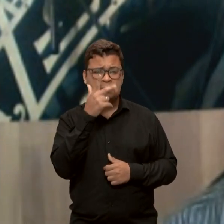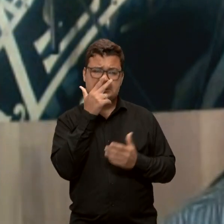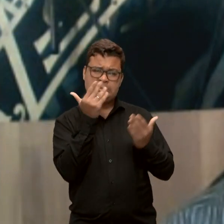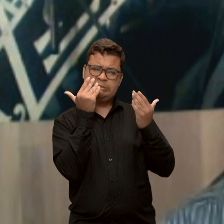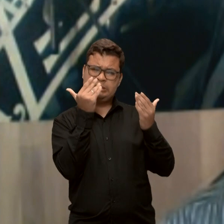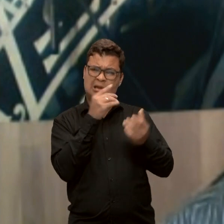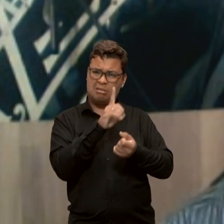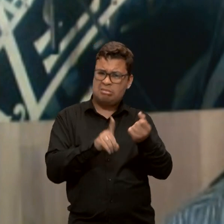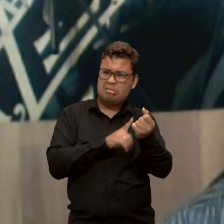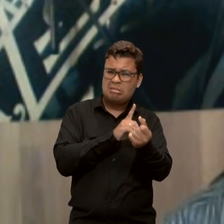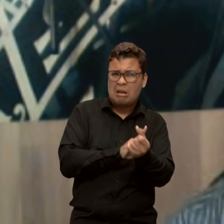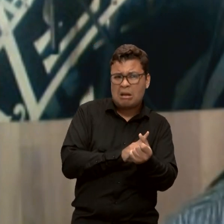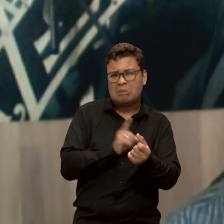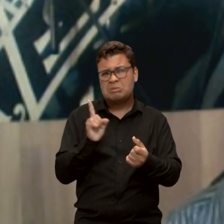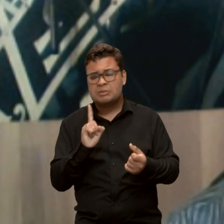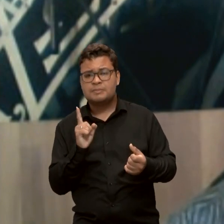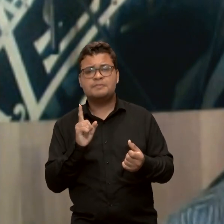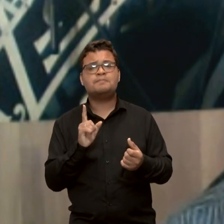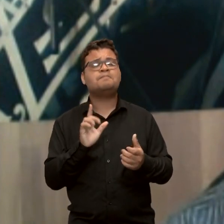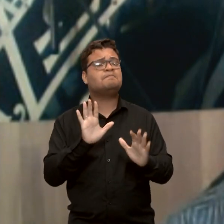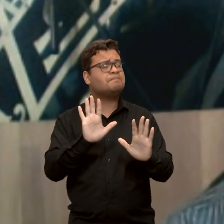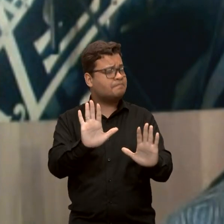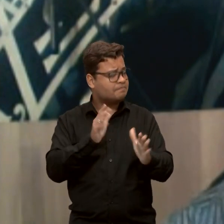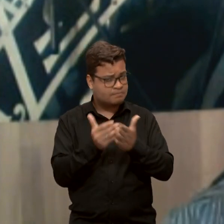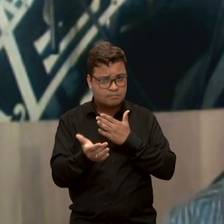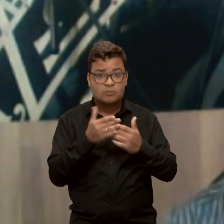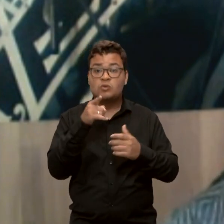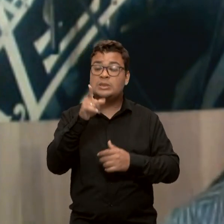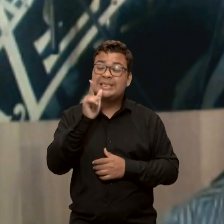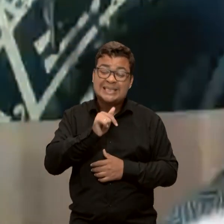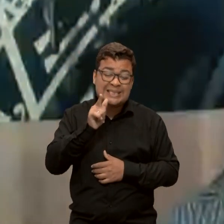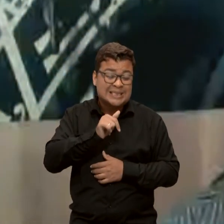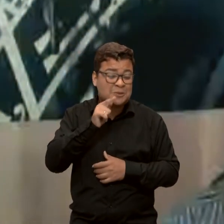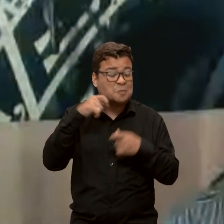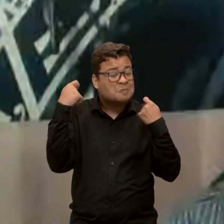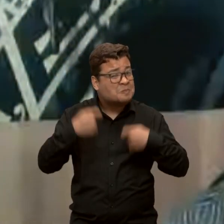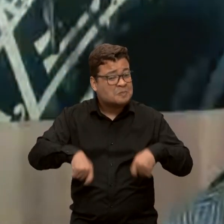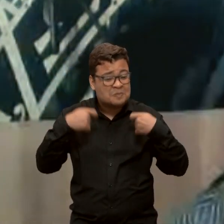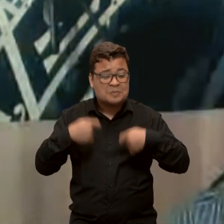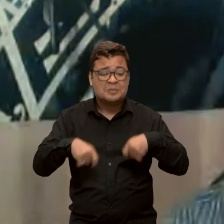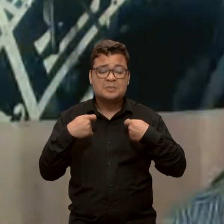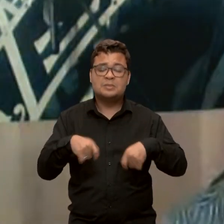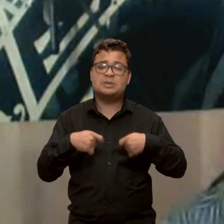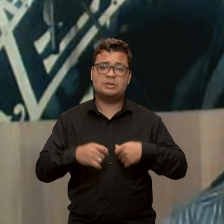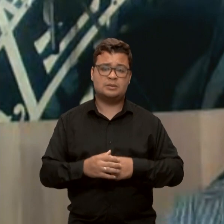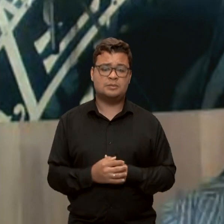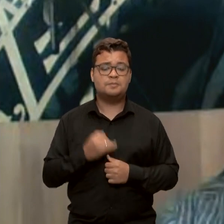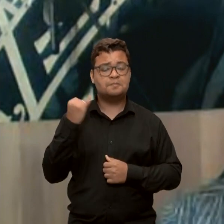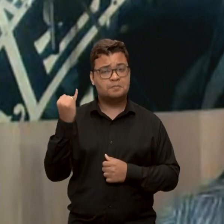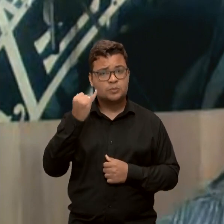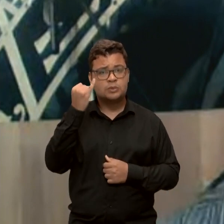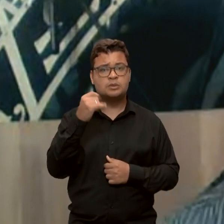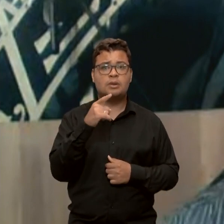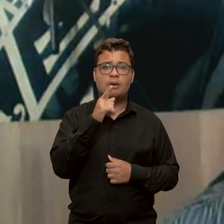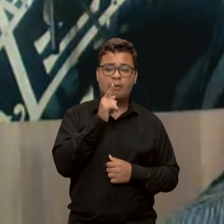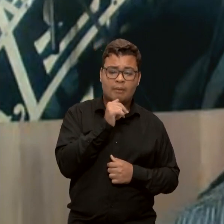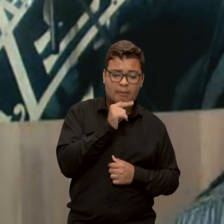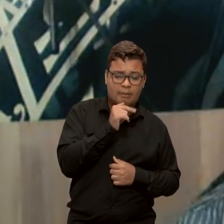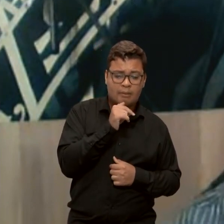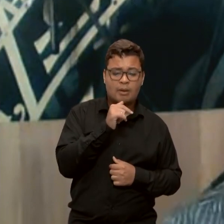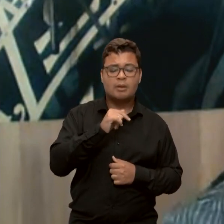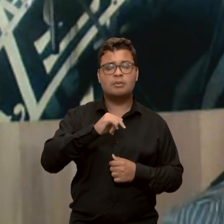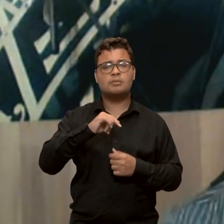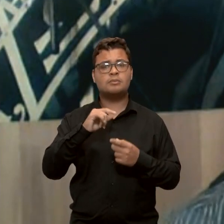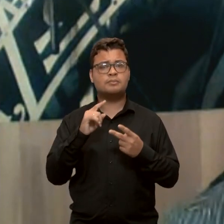tratamento. Como a Mariana colocou, a hidratação é fundamental. Essa talvez seja aquela mensagem que a gente precisa falar o tempo